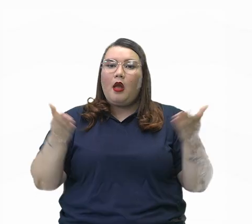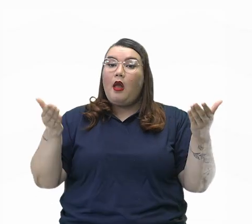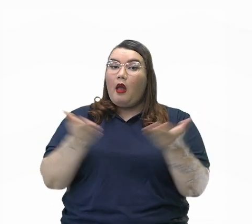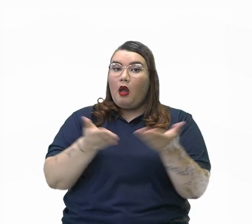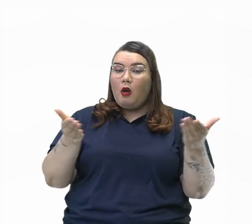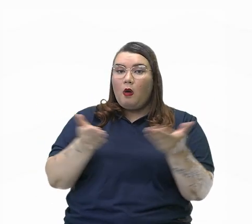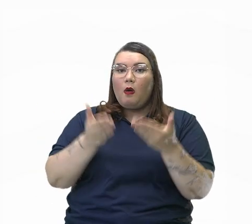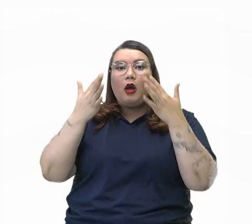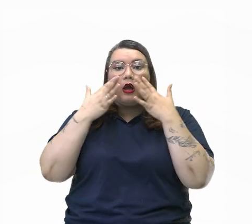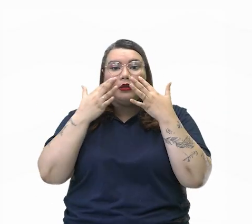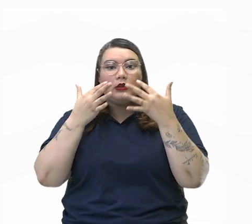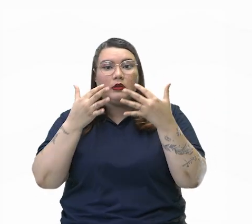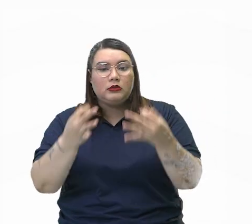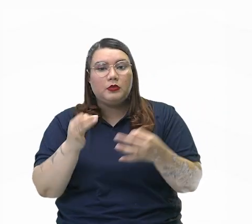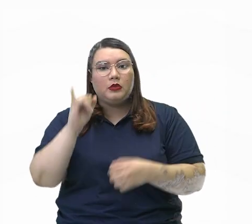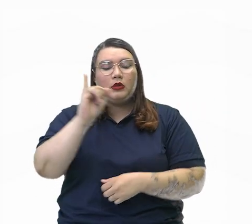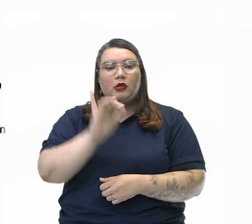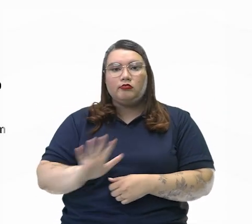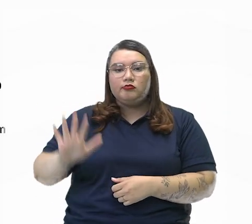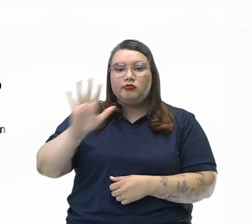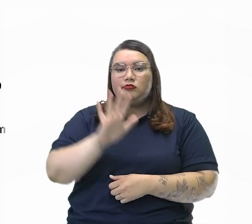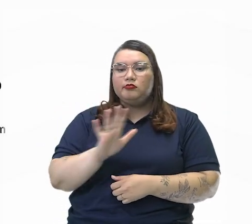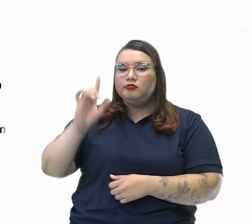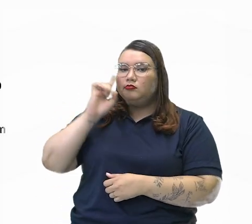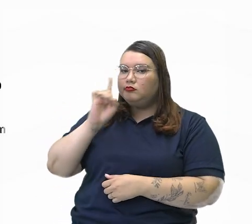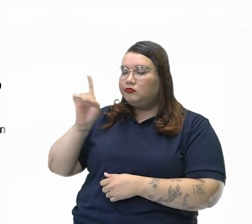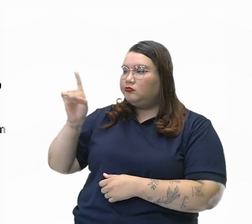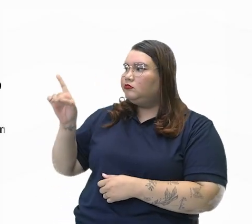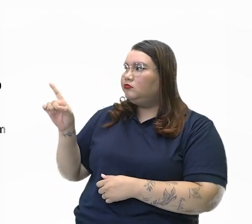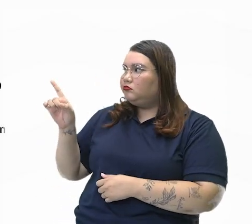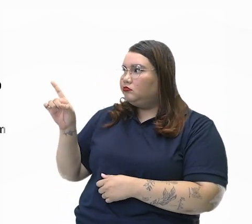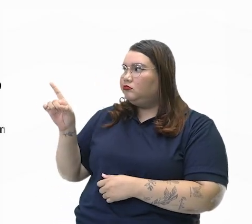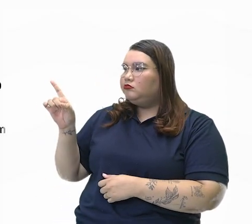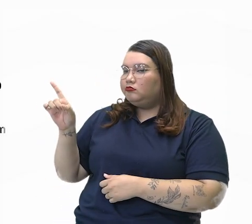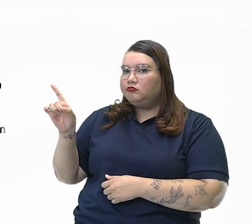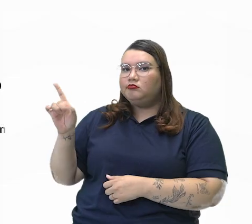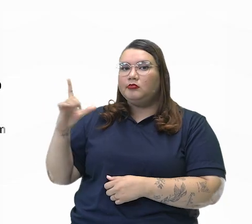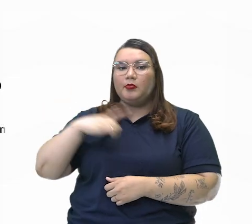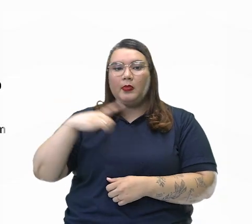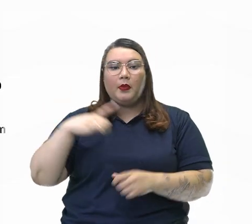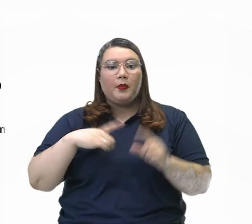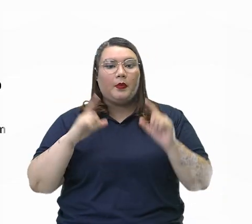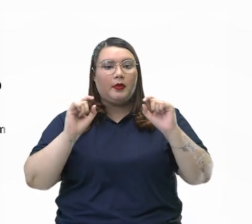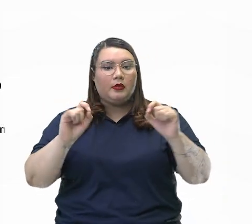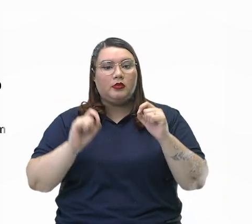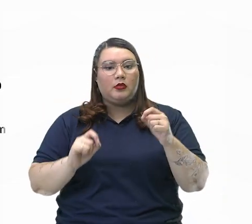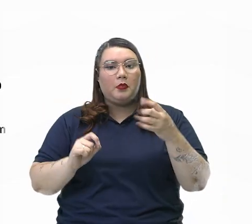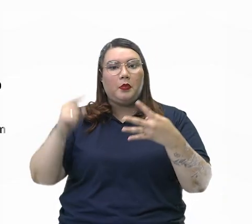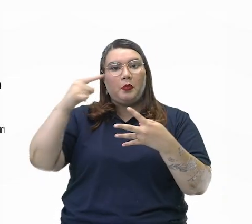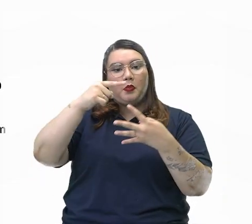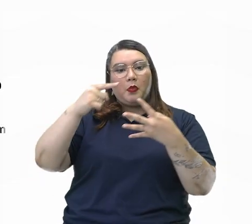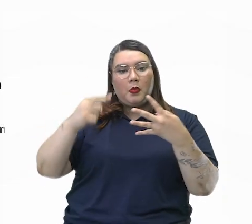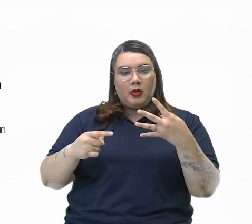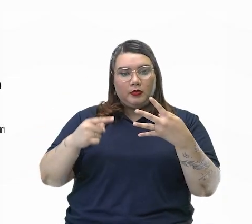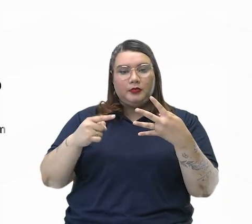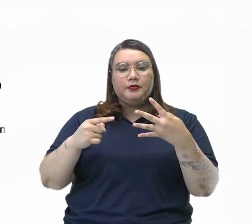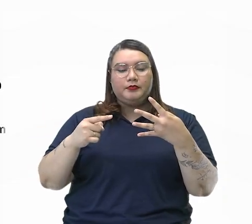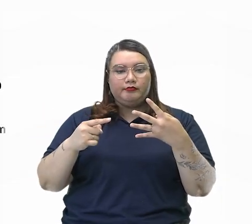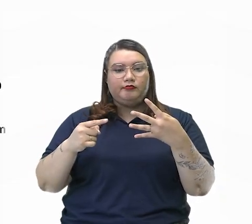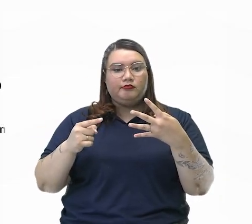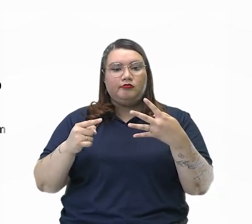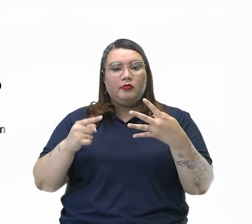bem atenção comigo na imagem que nós vamos ter aí. Ó. Nós temos 4